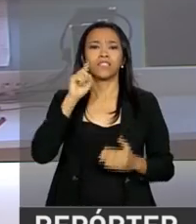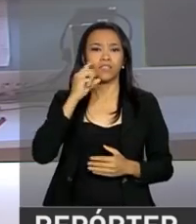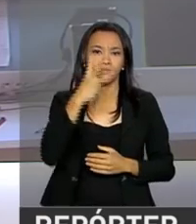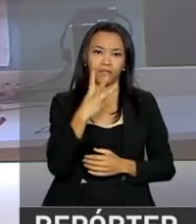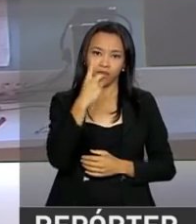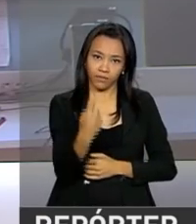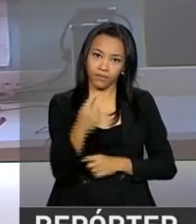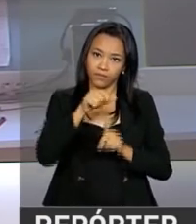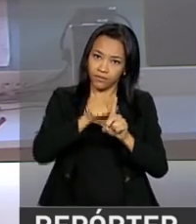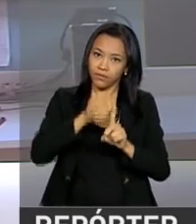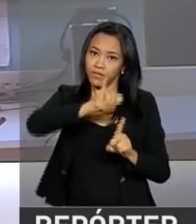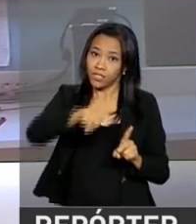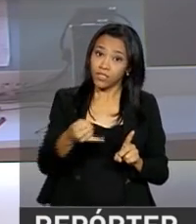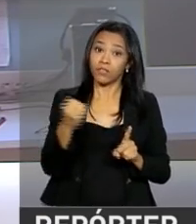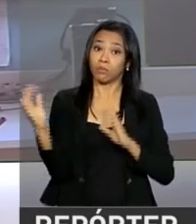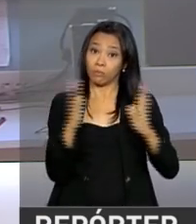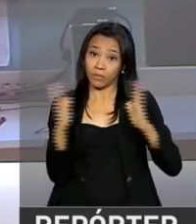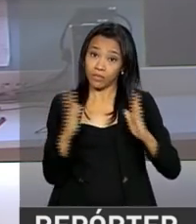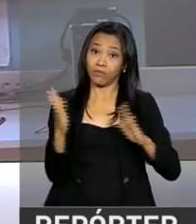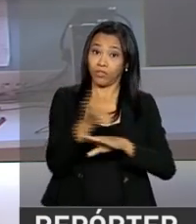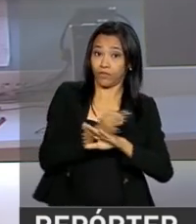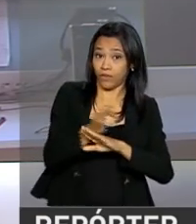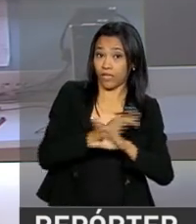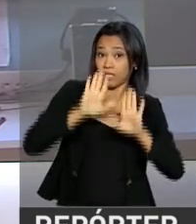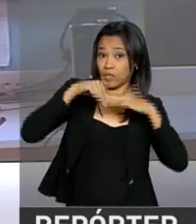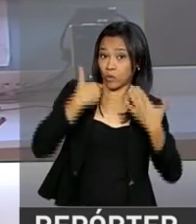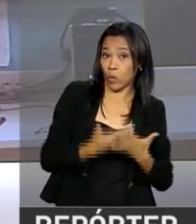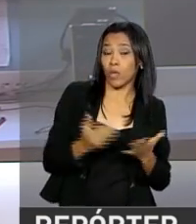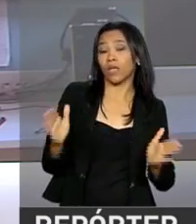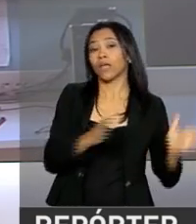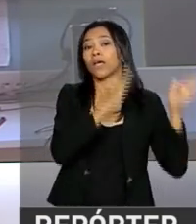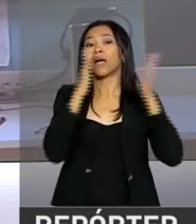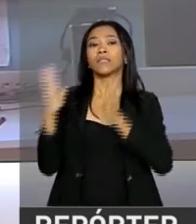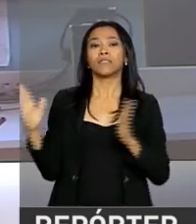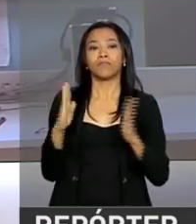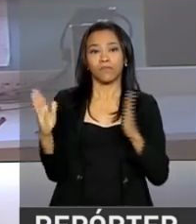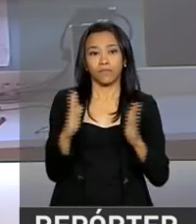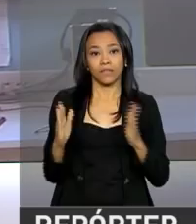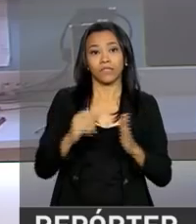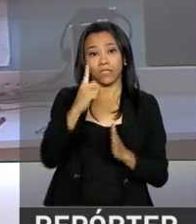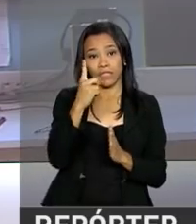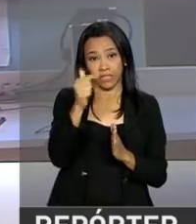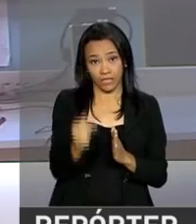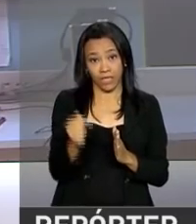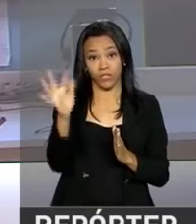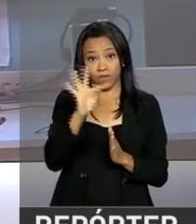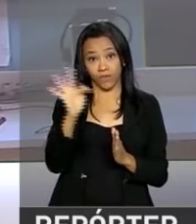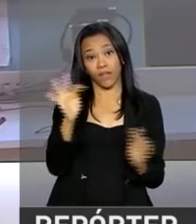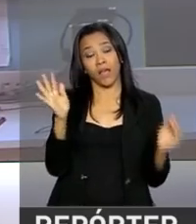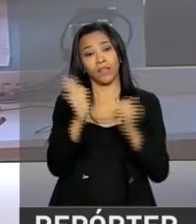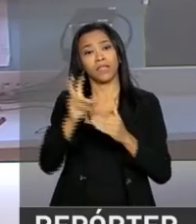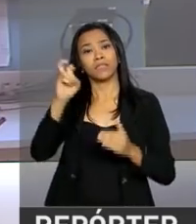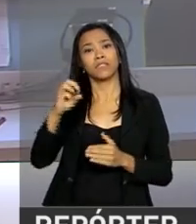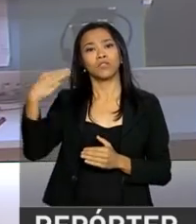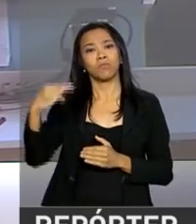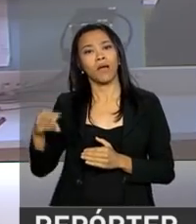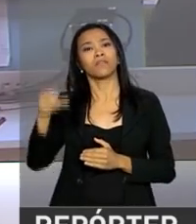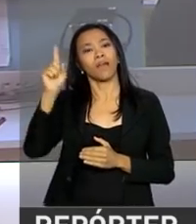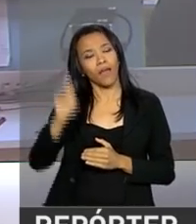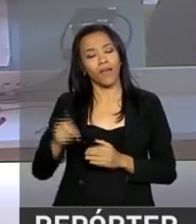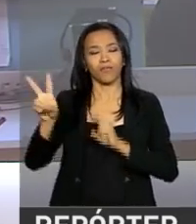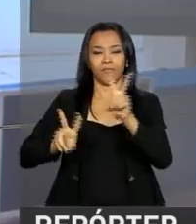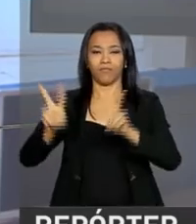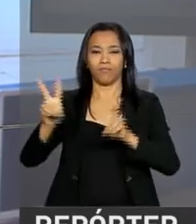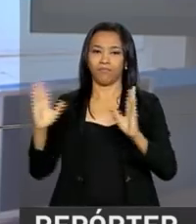janeiro durante o período de férias escolares a segunda fase vai de 17 de Fevereiro a 5 de Março e abrange o